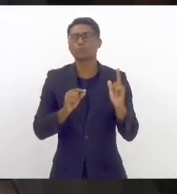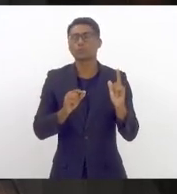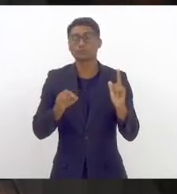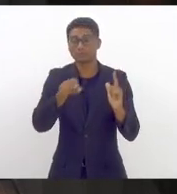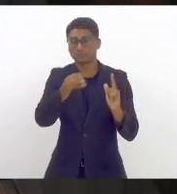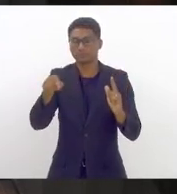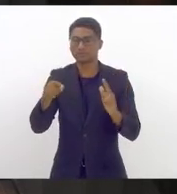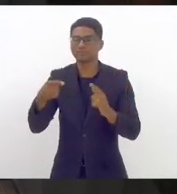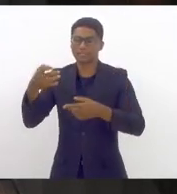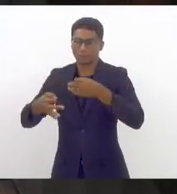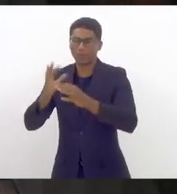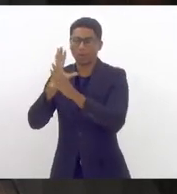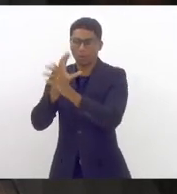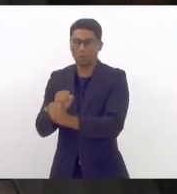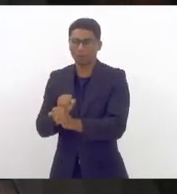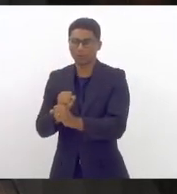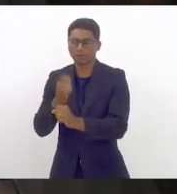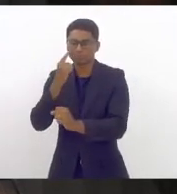claramente